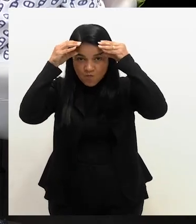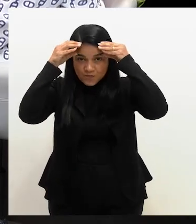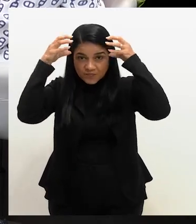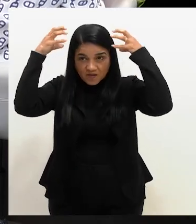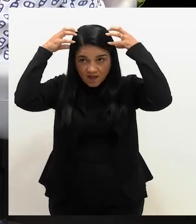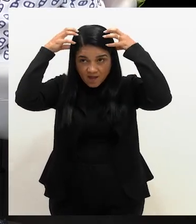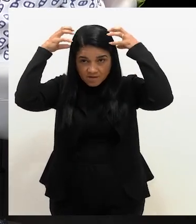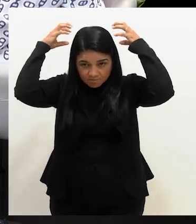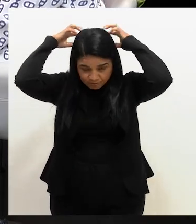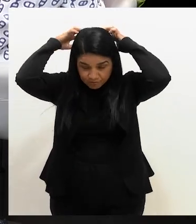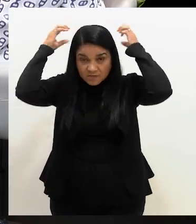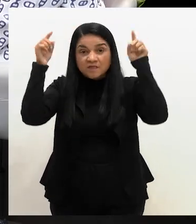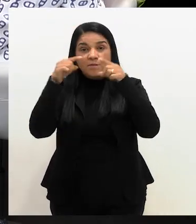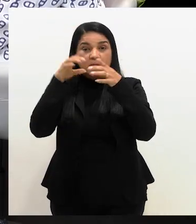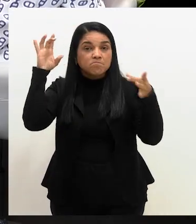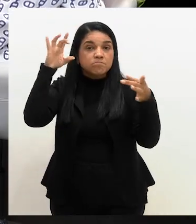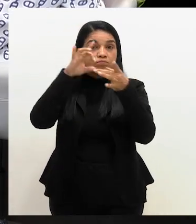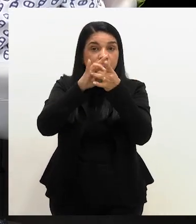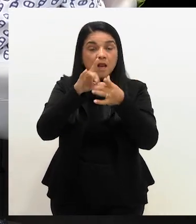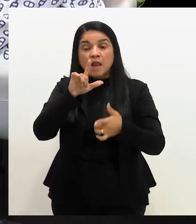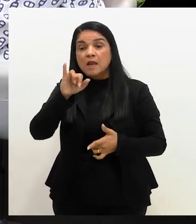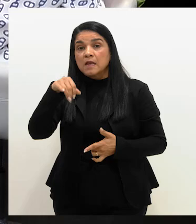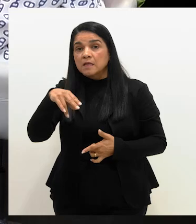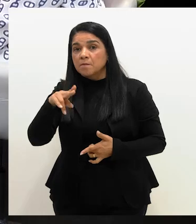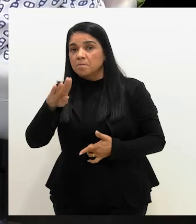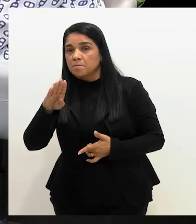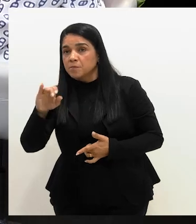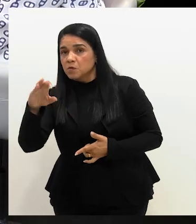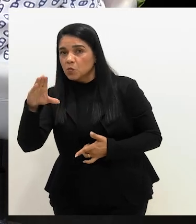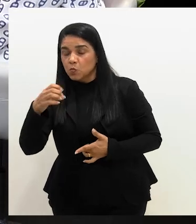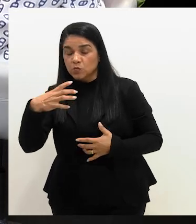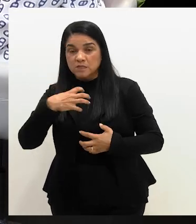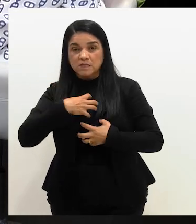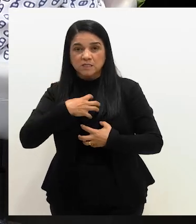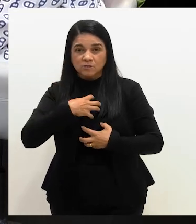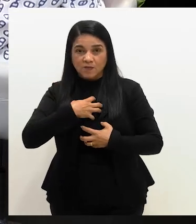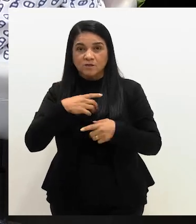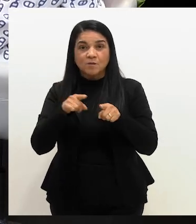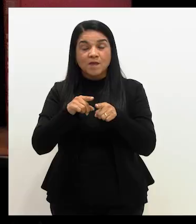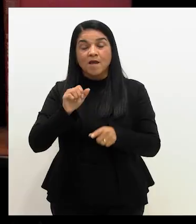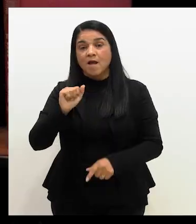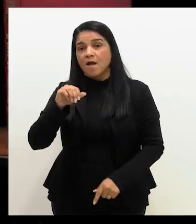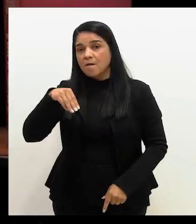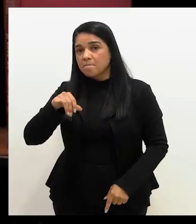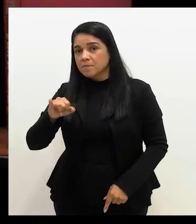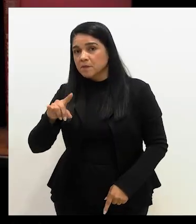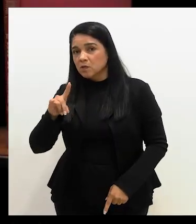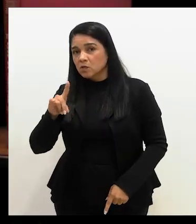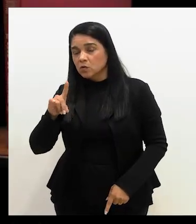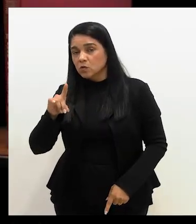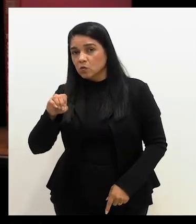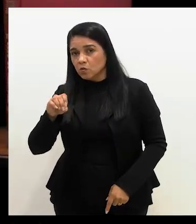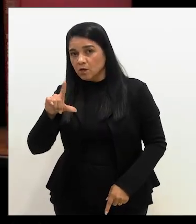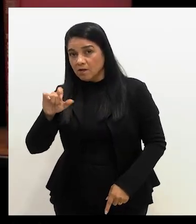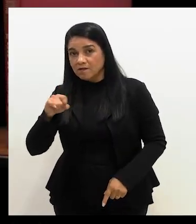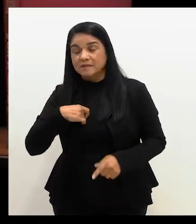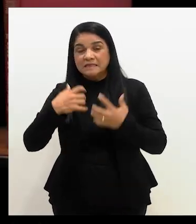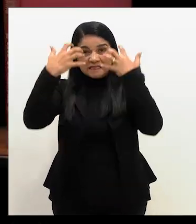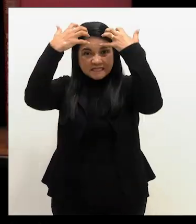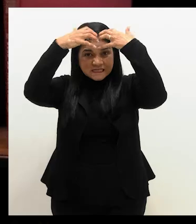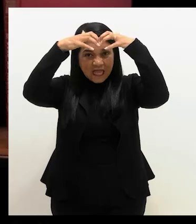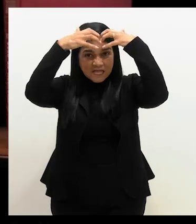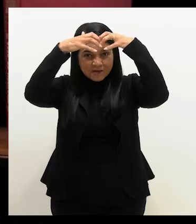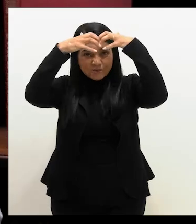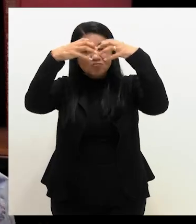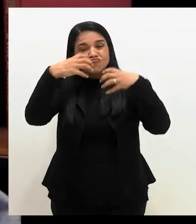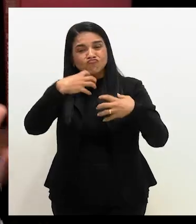estimula também áreas que têm a ver com o sistema límbico, o sistema de sentimento. A amígdala, que também é um local no cérebro que tem a ver com